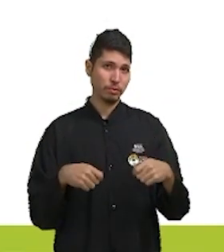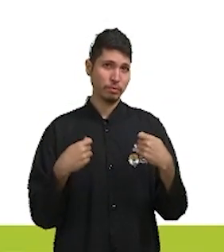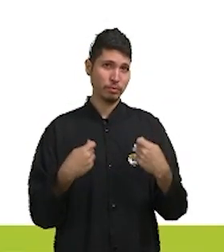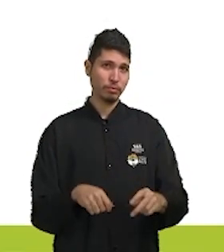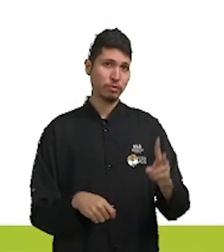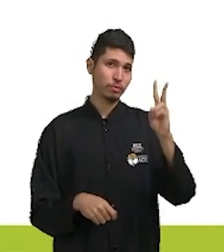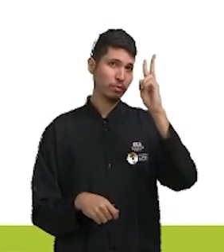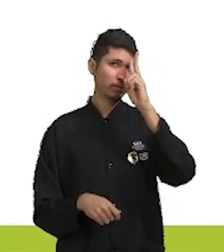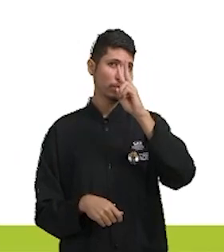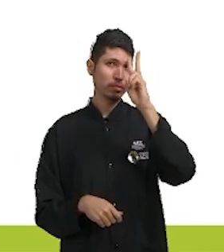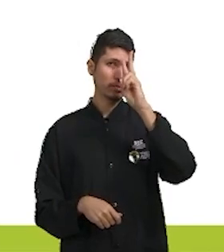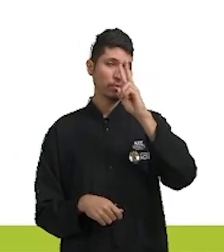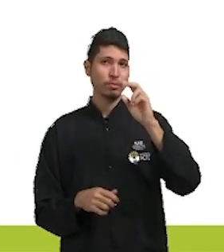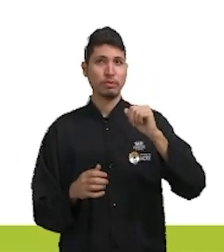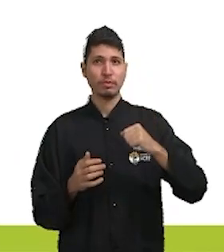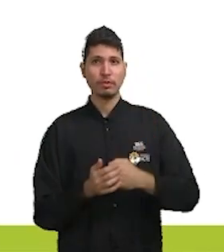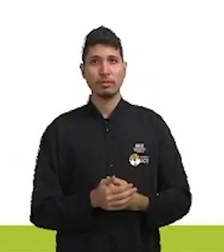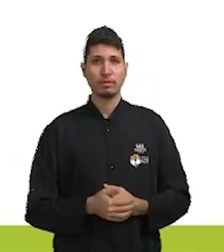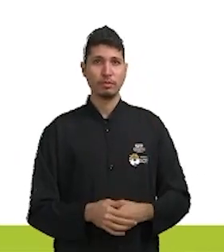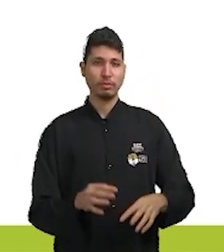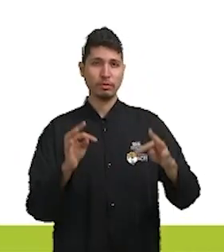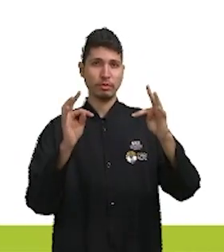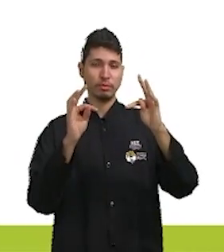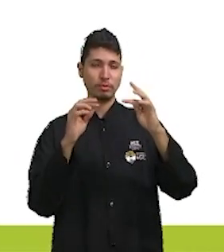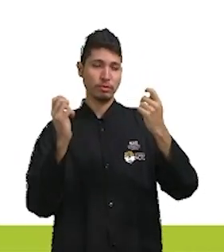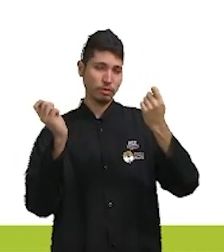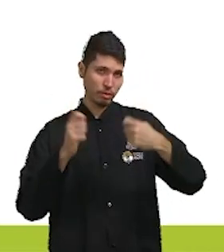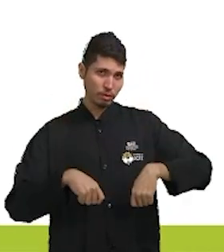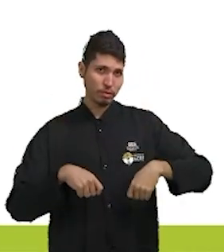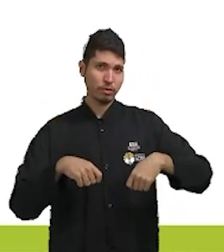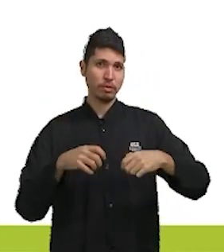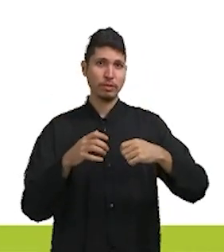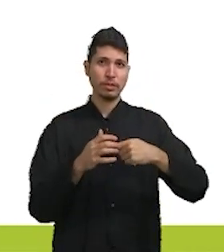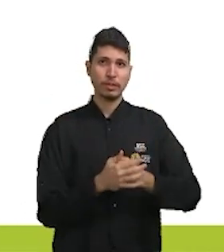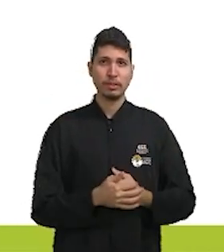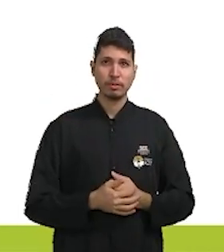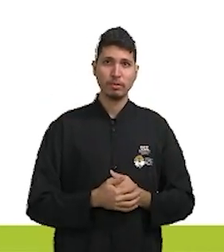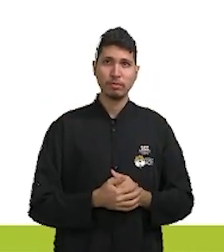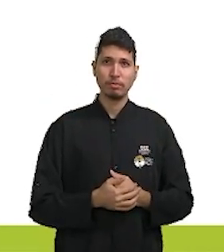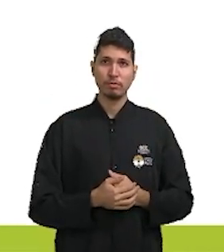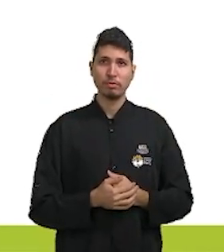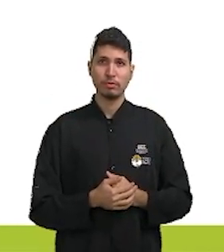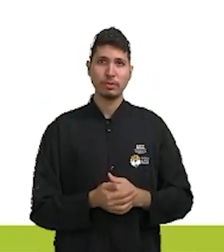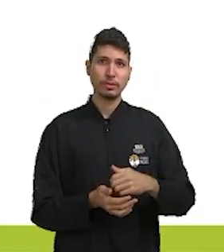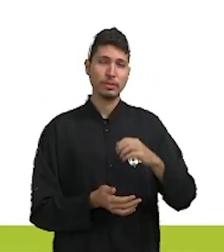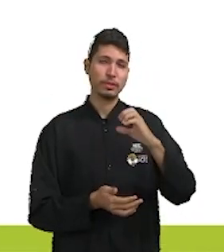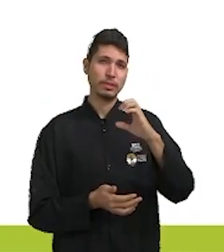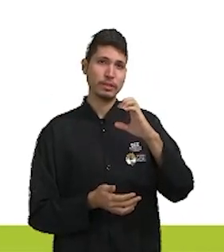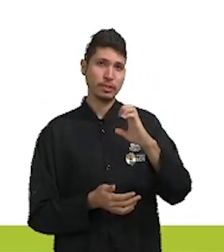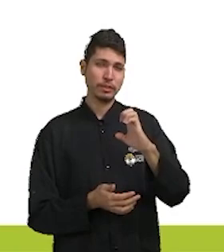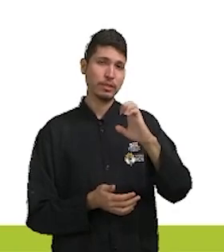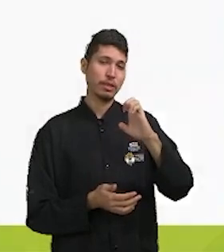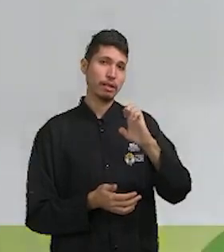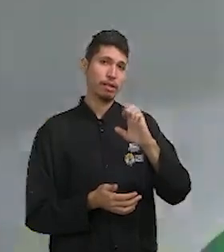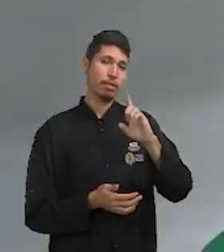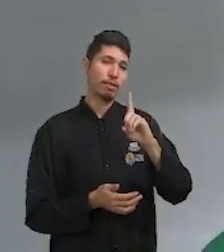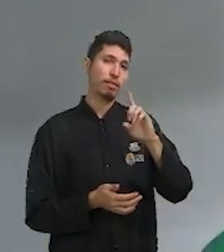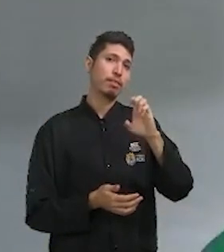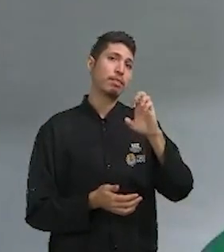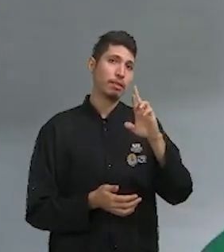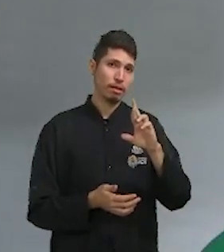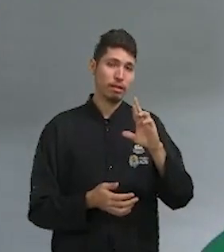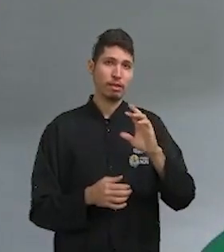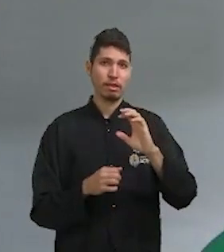termos importantes. Quando a gente estiver falando de capacidade de ceder elétrons, eu estou falando ali de um processo